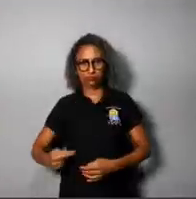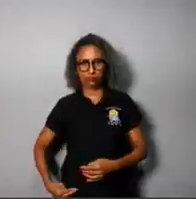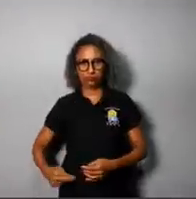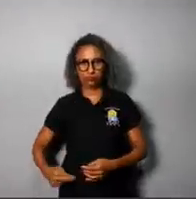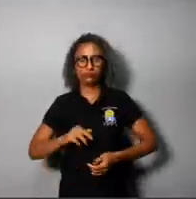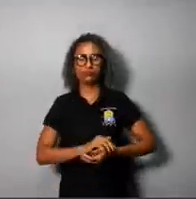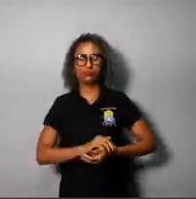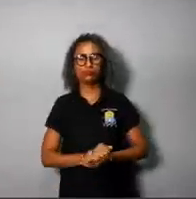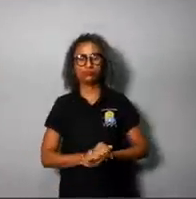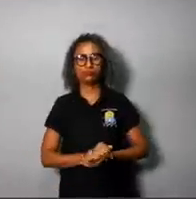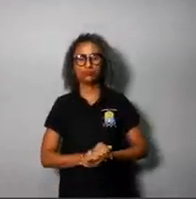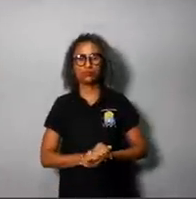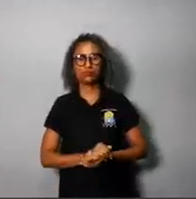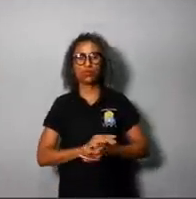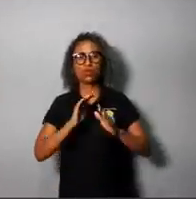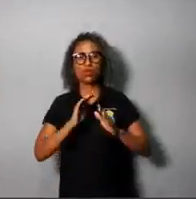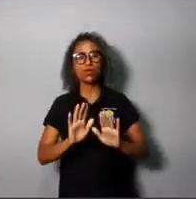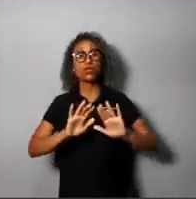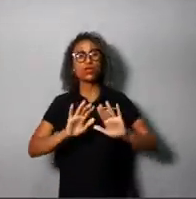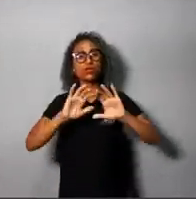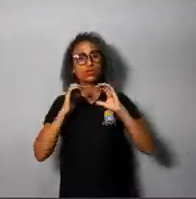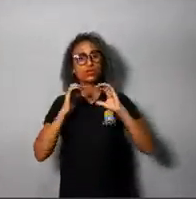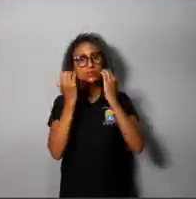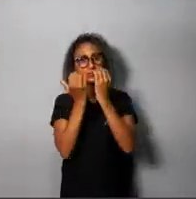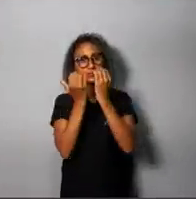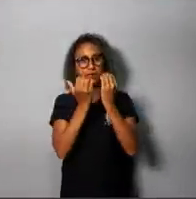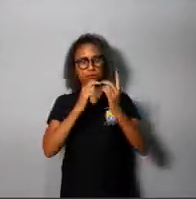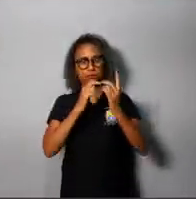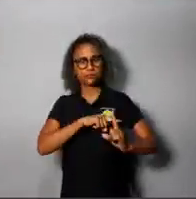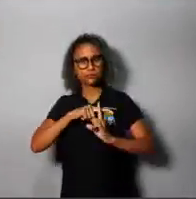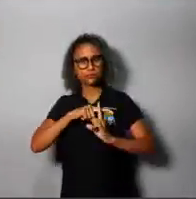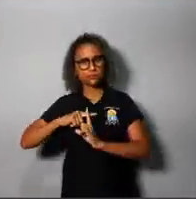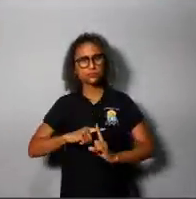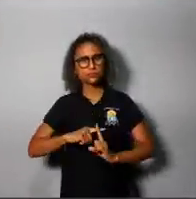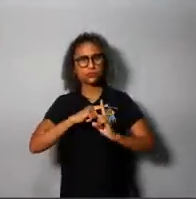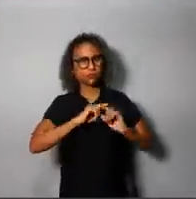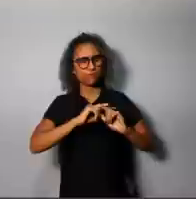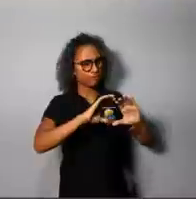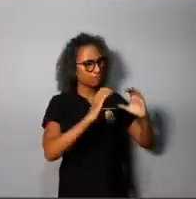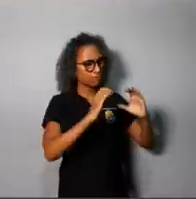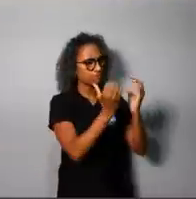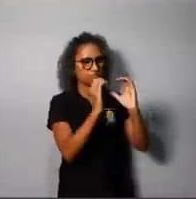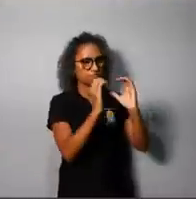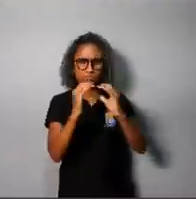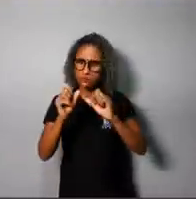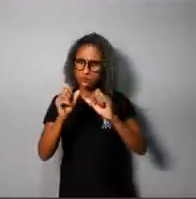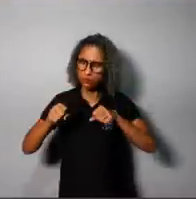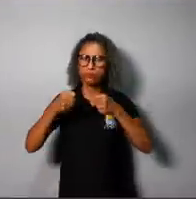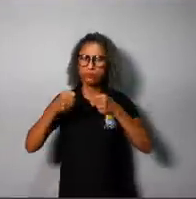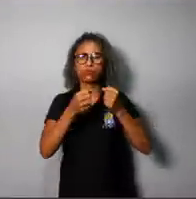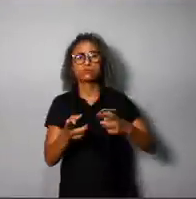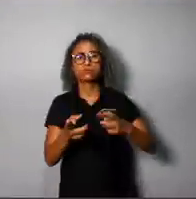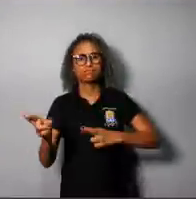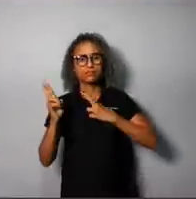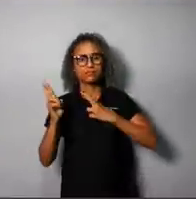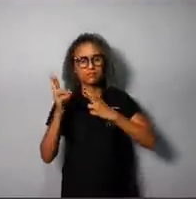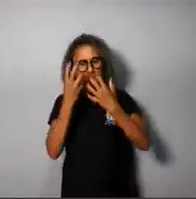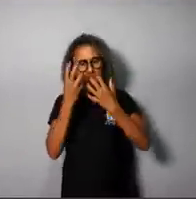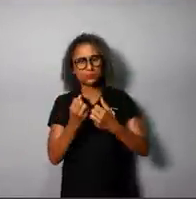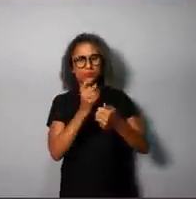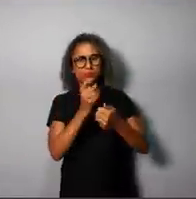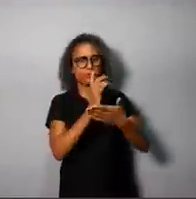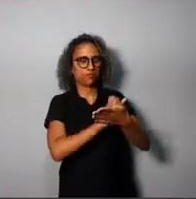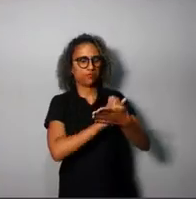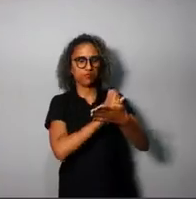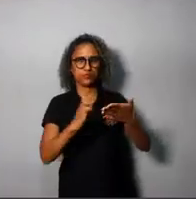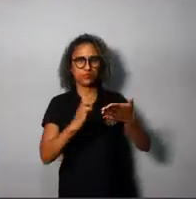comunidades cristãs, para que sejam fortes nas esperanças e no acolhimento do Evangelho, nós vos